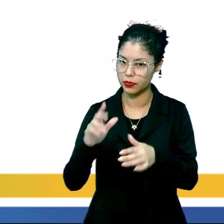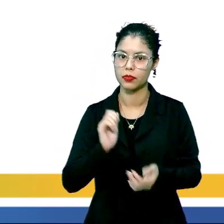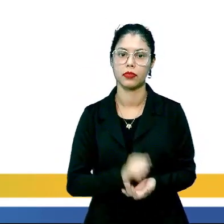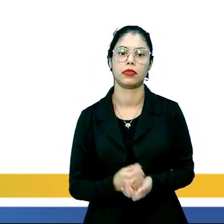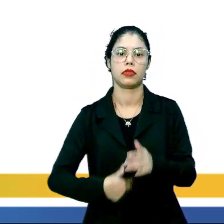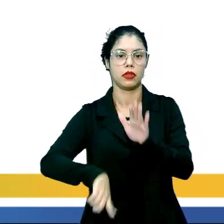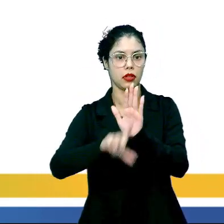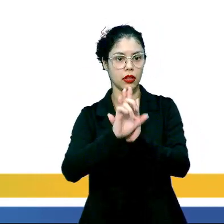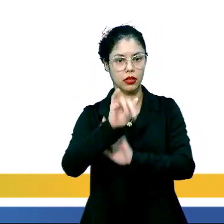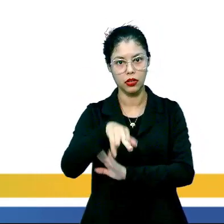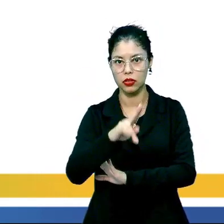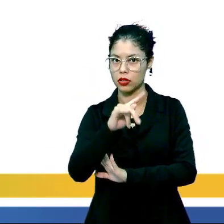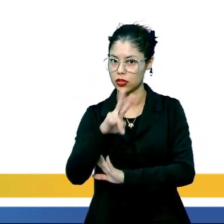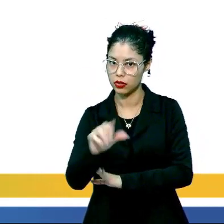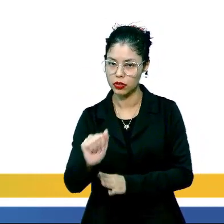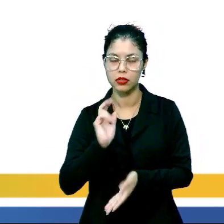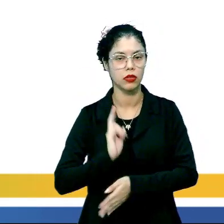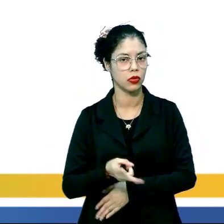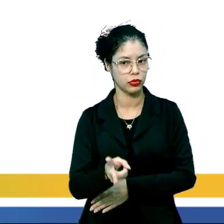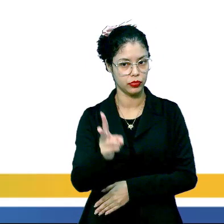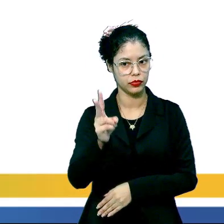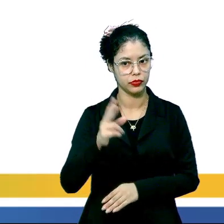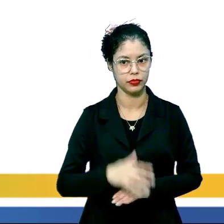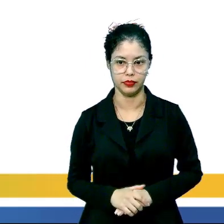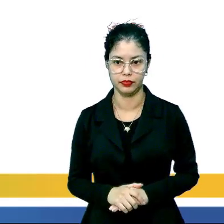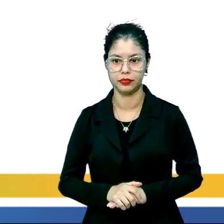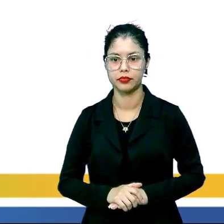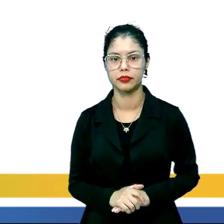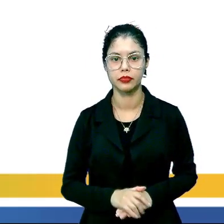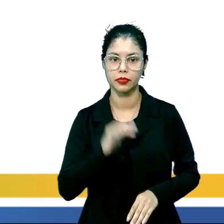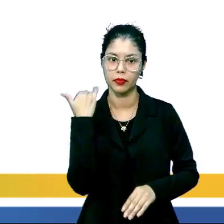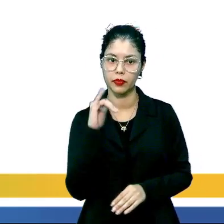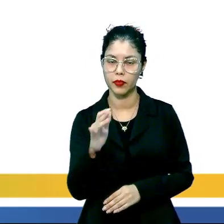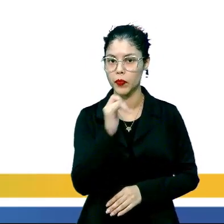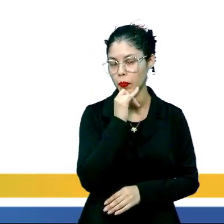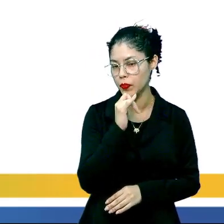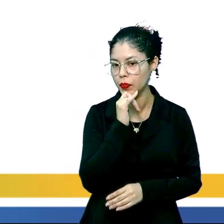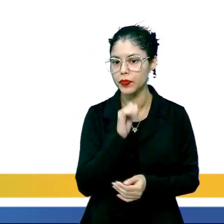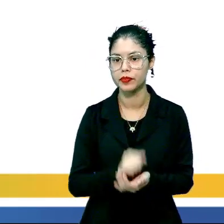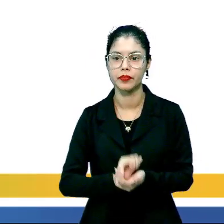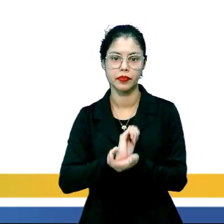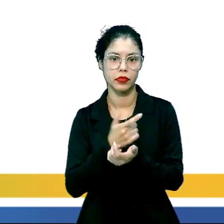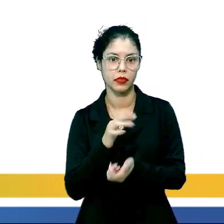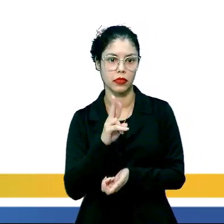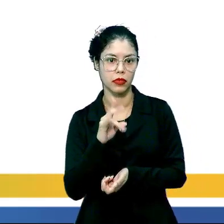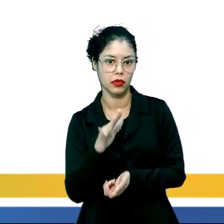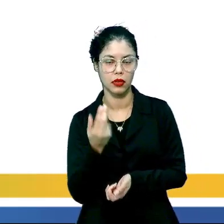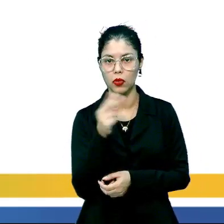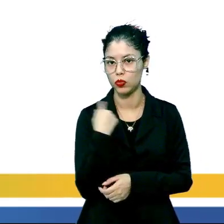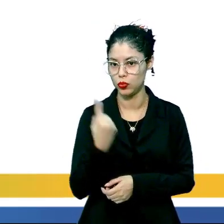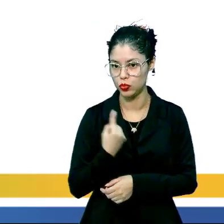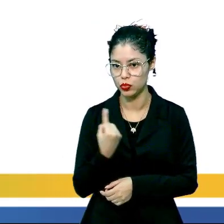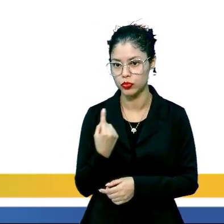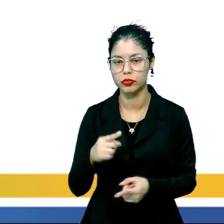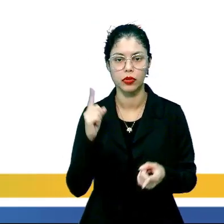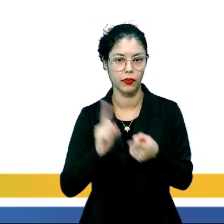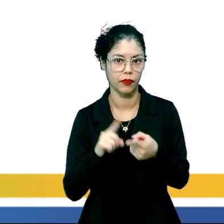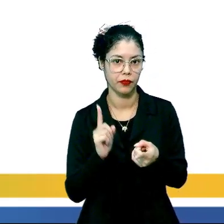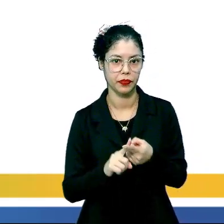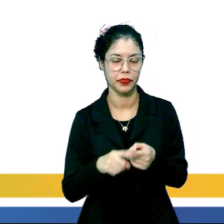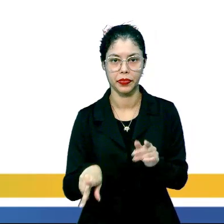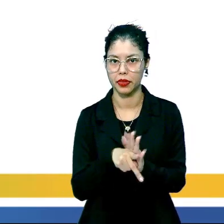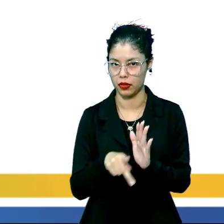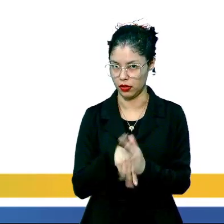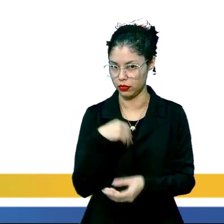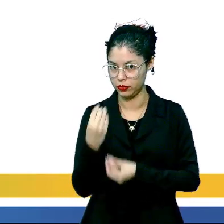nas leis de Newton, e assim por diante. A energia, por exemplo, é uma grandeza única, porque ela